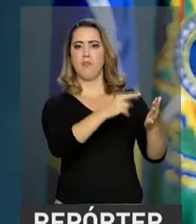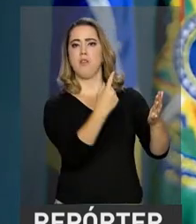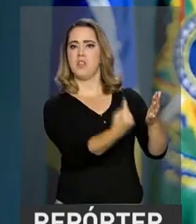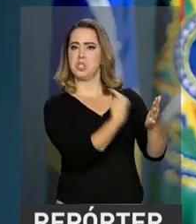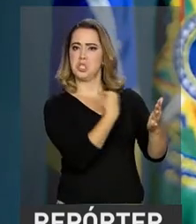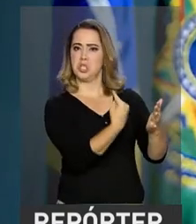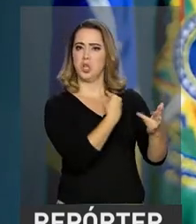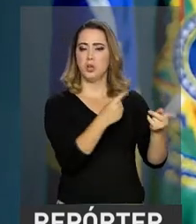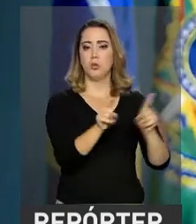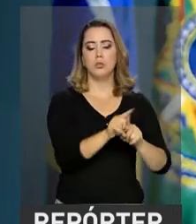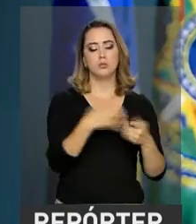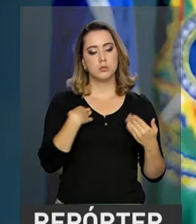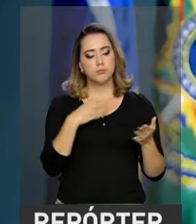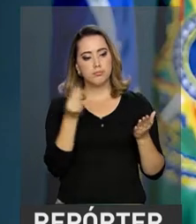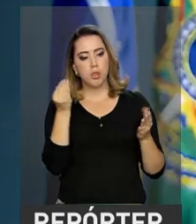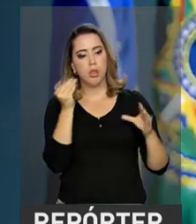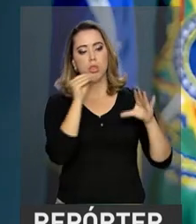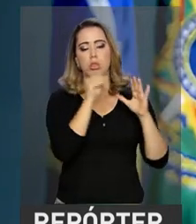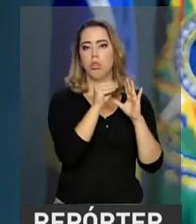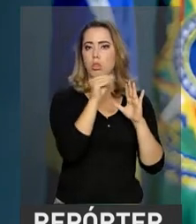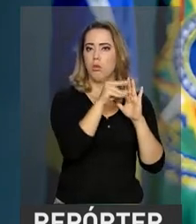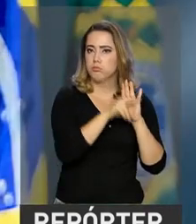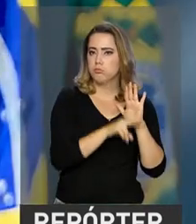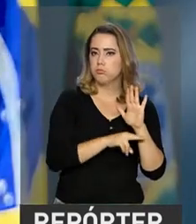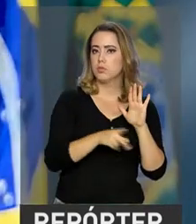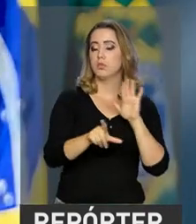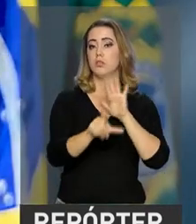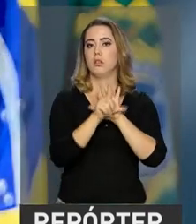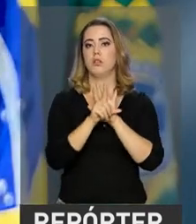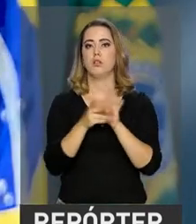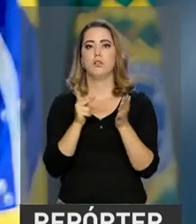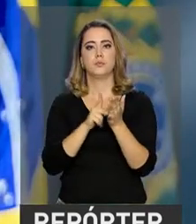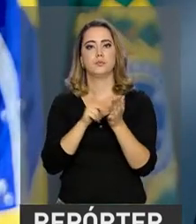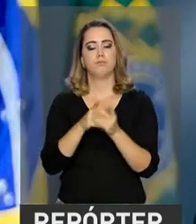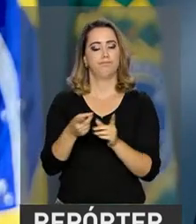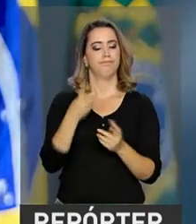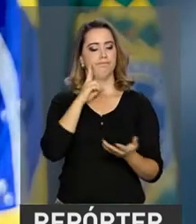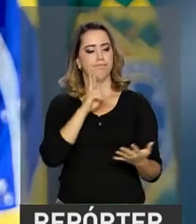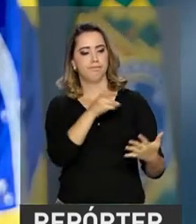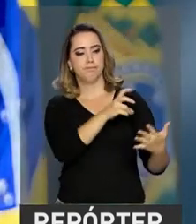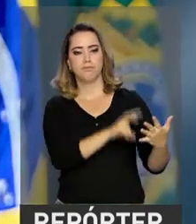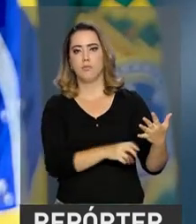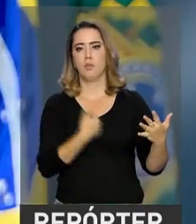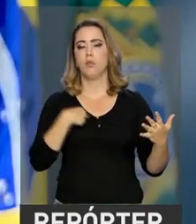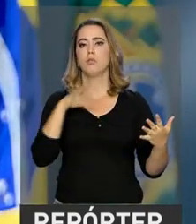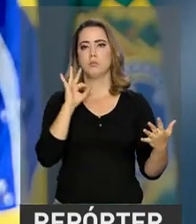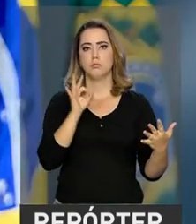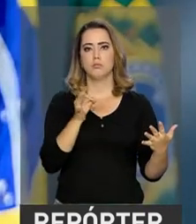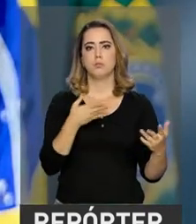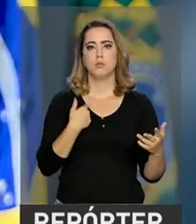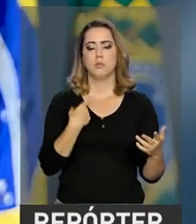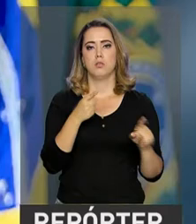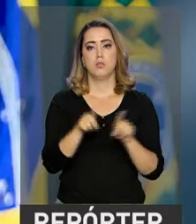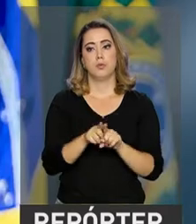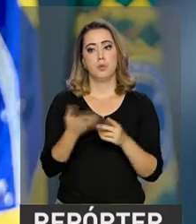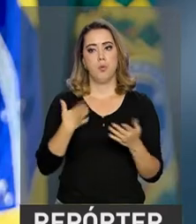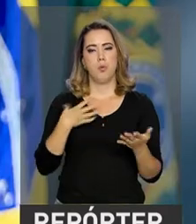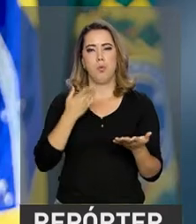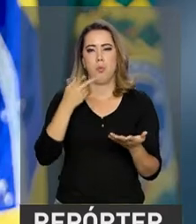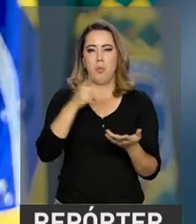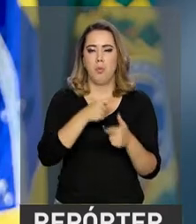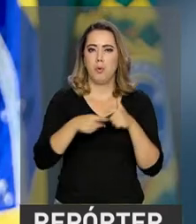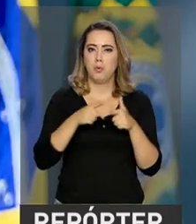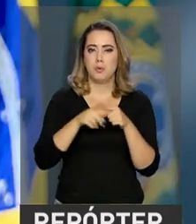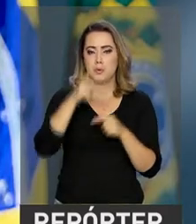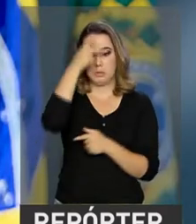técnicos e legais ea verdade dos fatos uma análise crítica e desapaixonada aprovará os abusos dos que